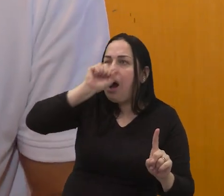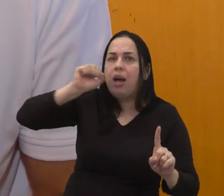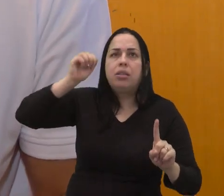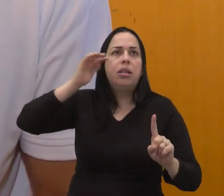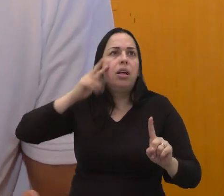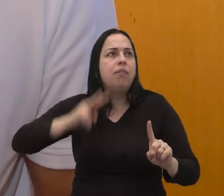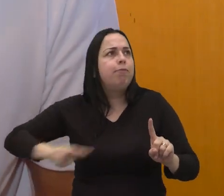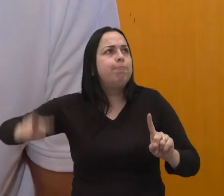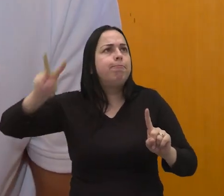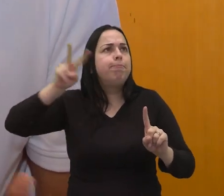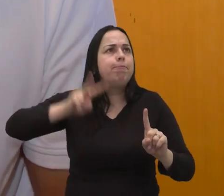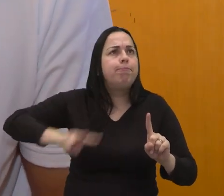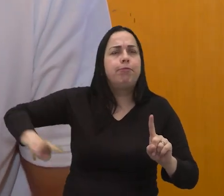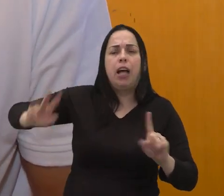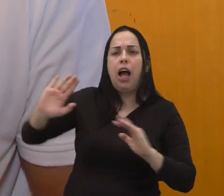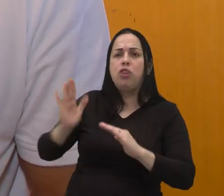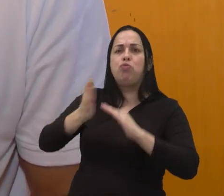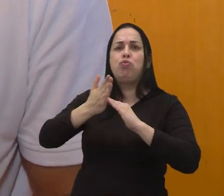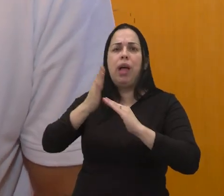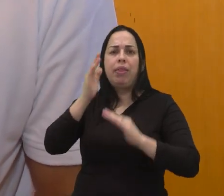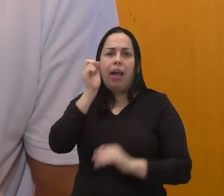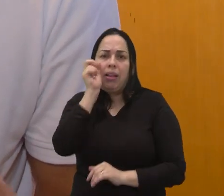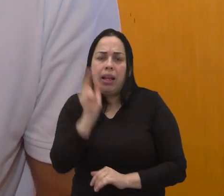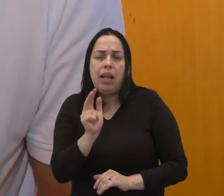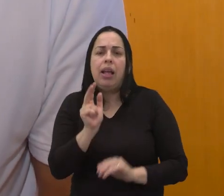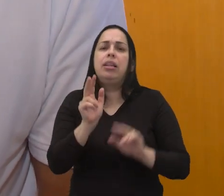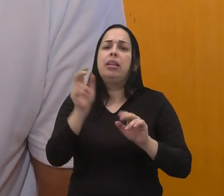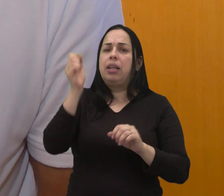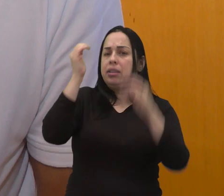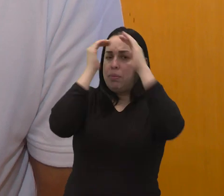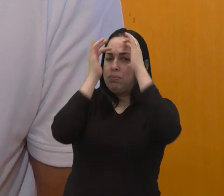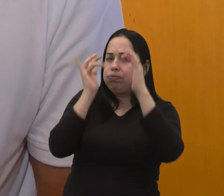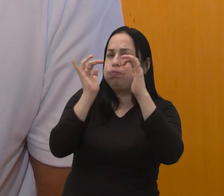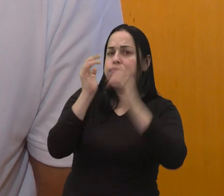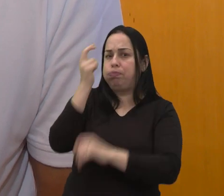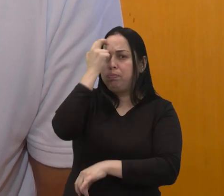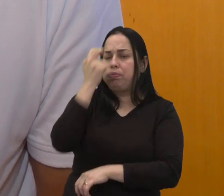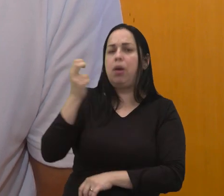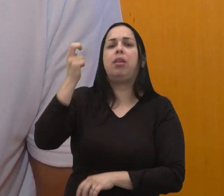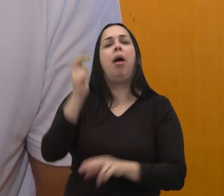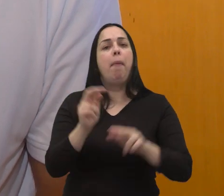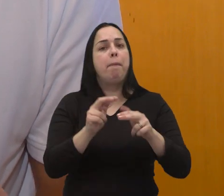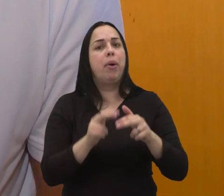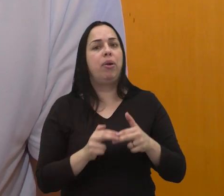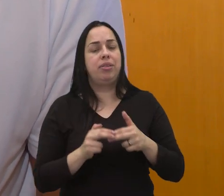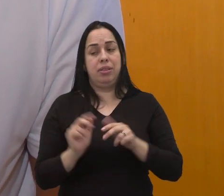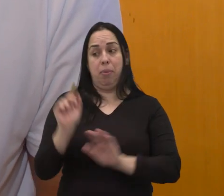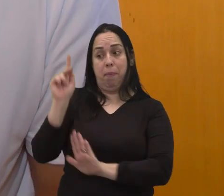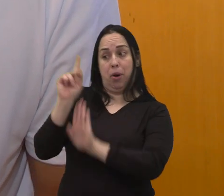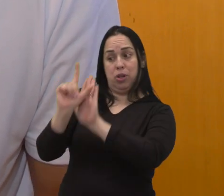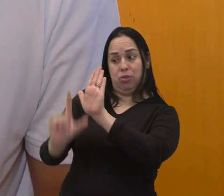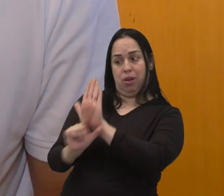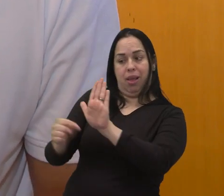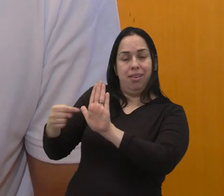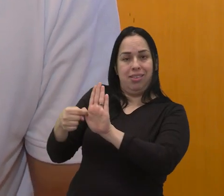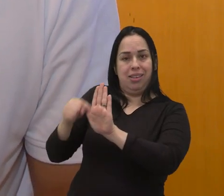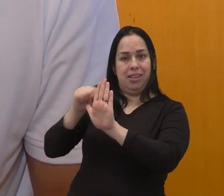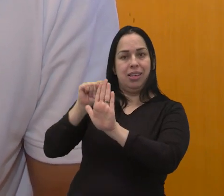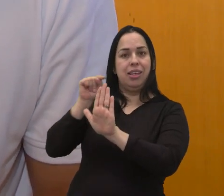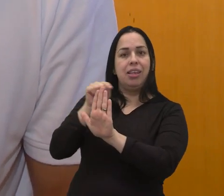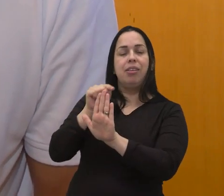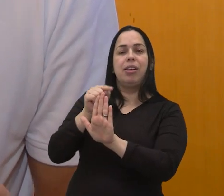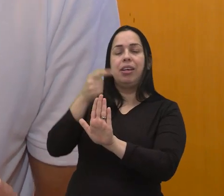construção da inteligência. Então, ter um projeto como esse